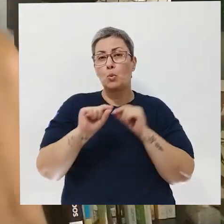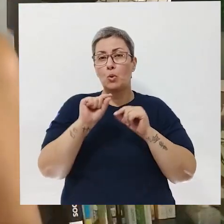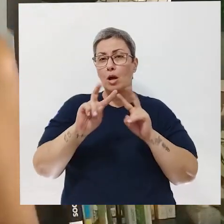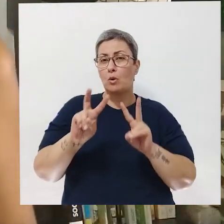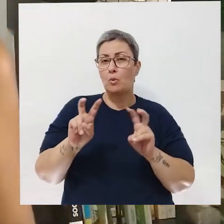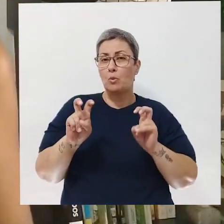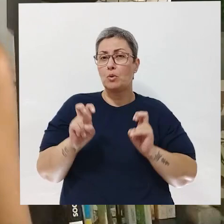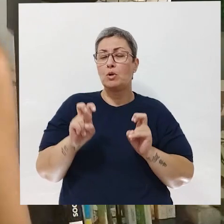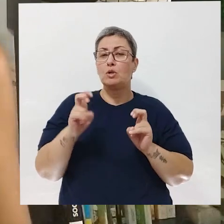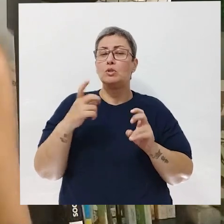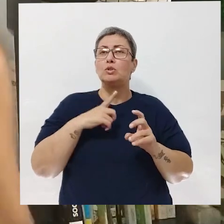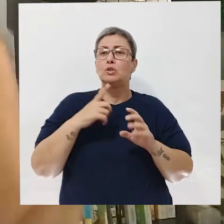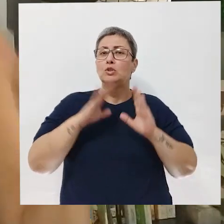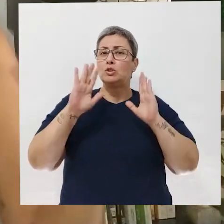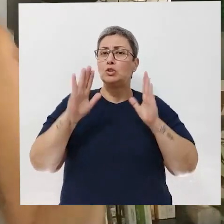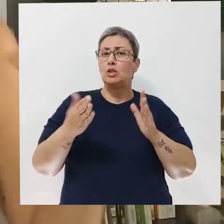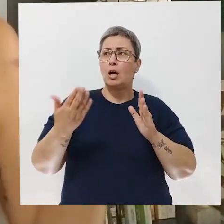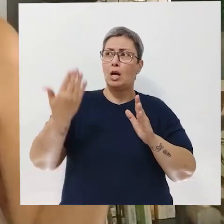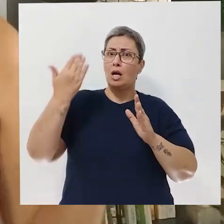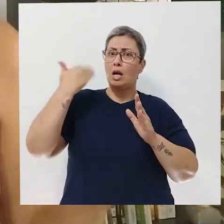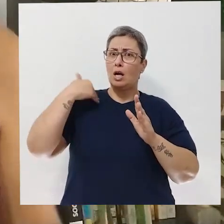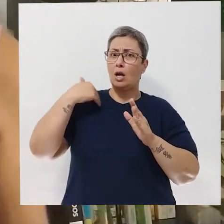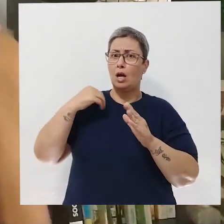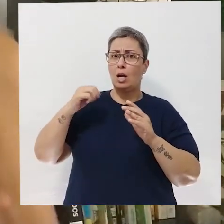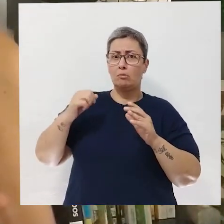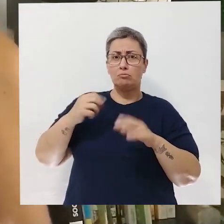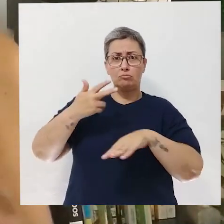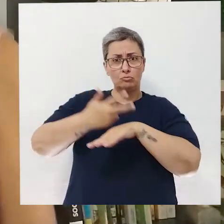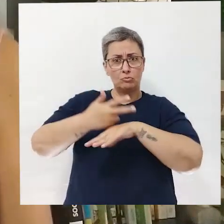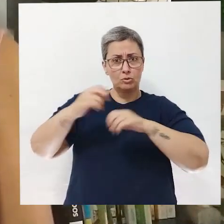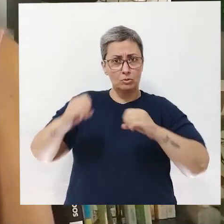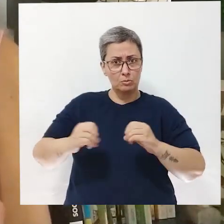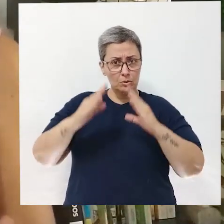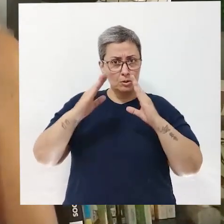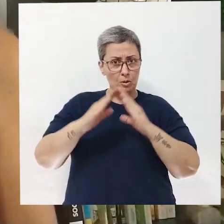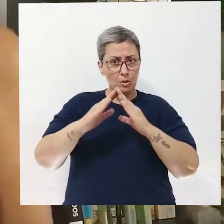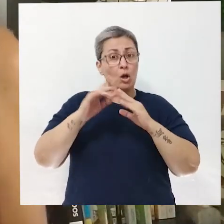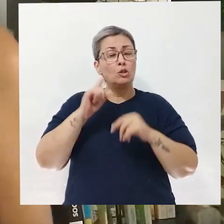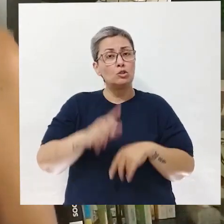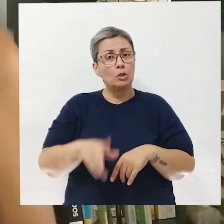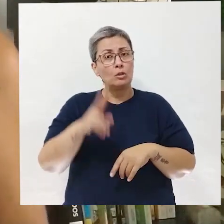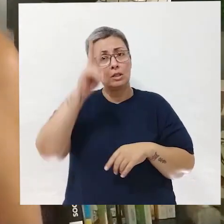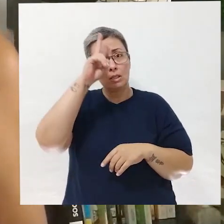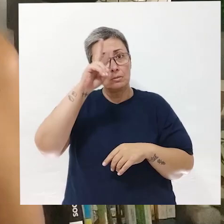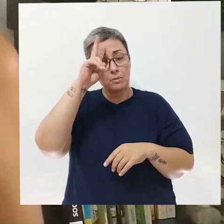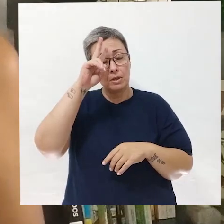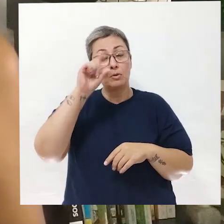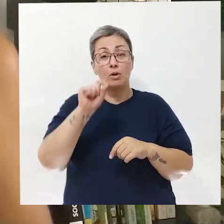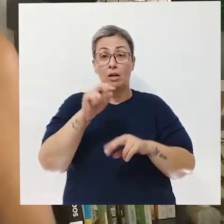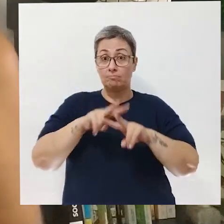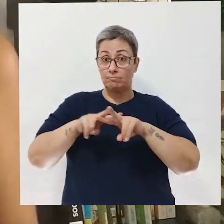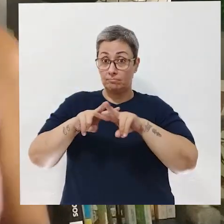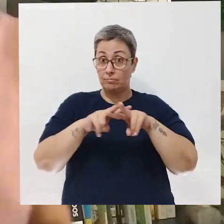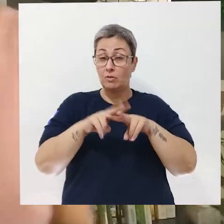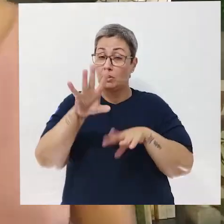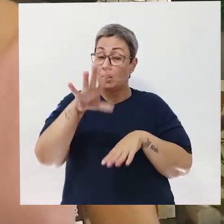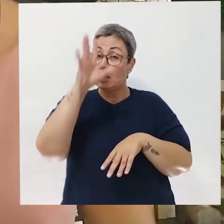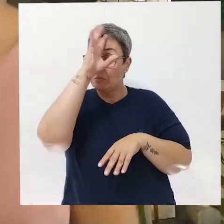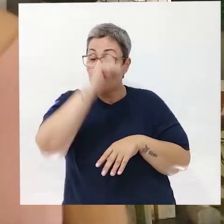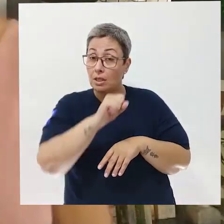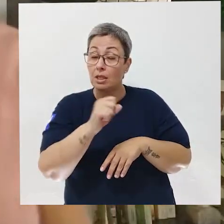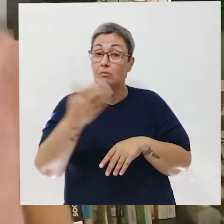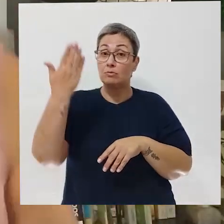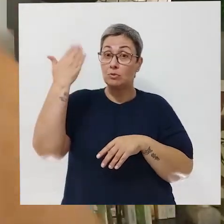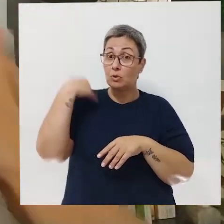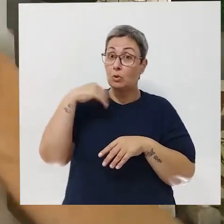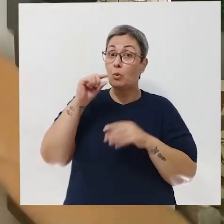que a gente tratou no programa anterior, né? Só pra gente reforçar. Que você sabe como é que vocês aprenderam no programa